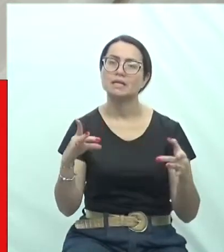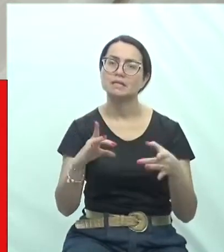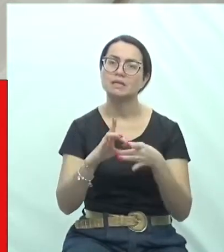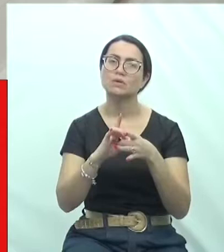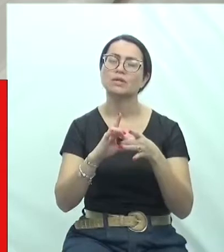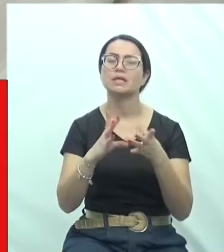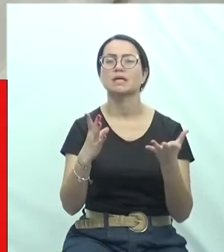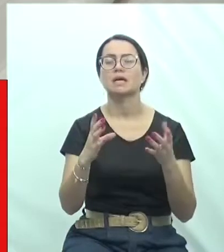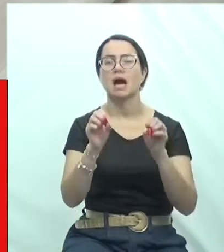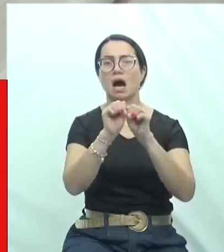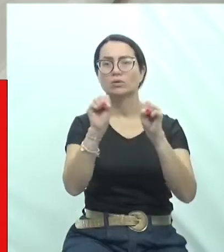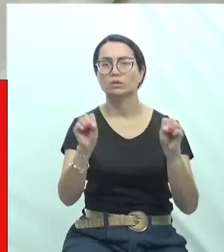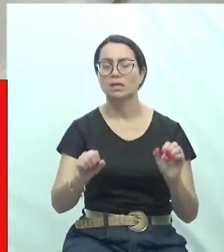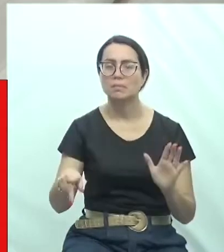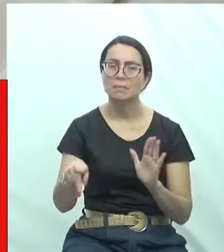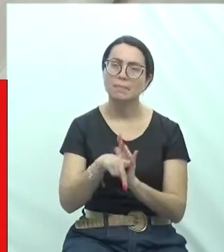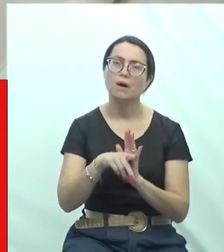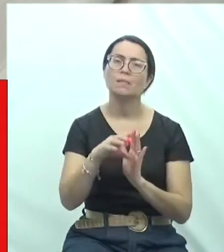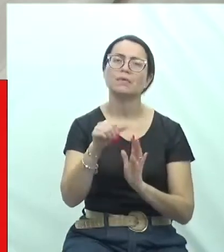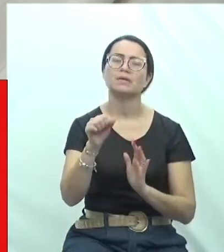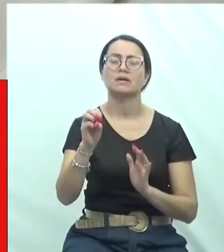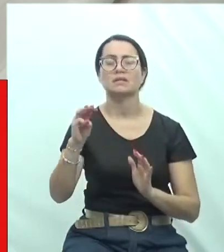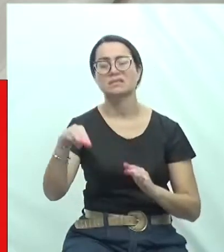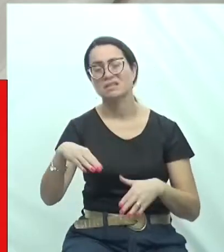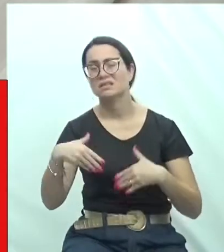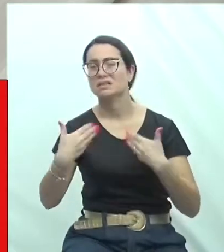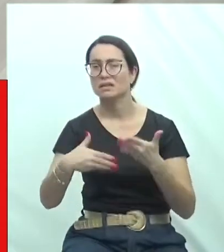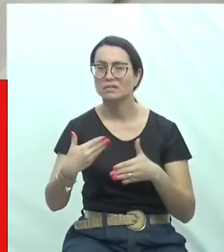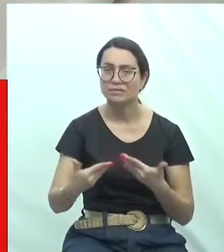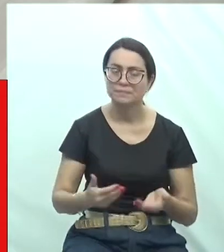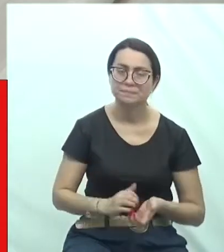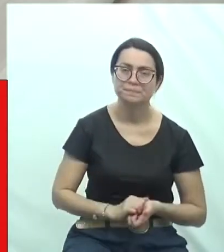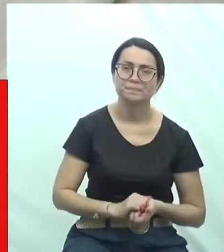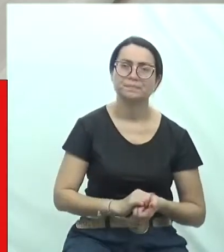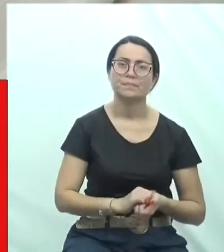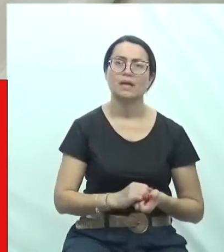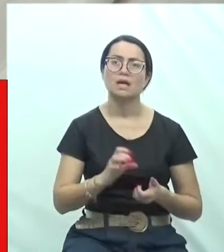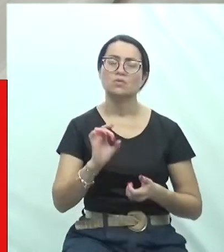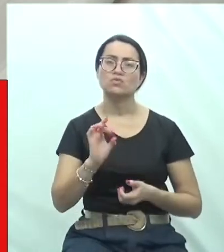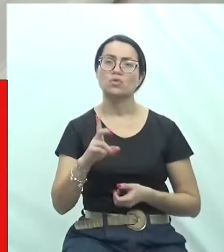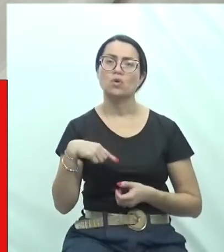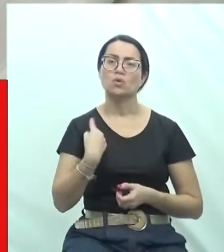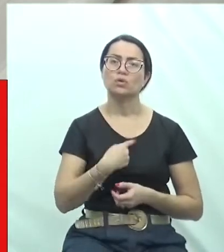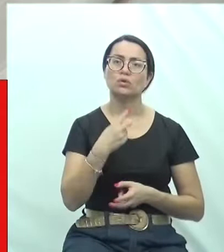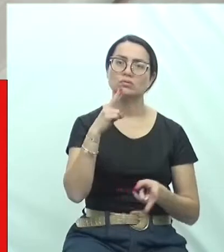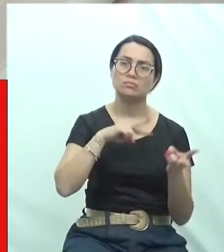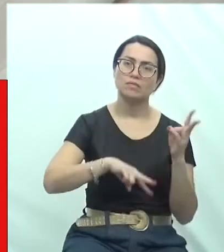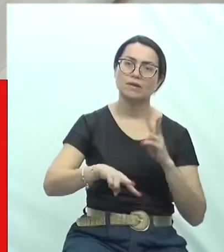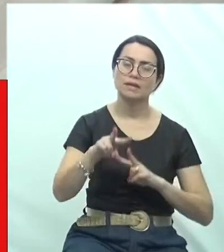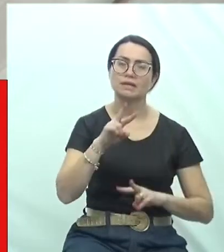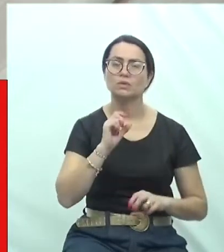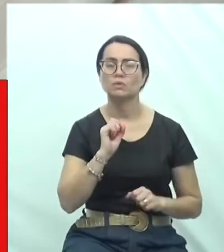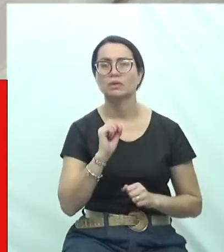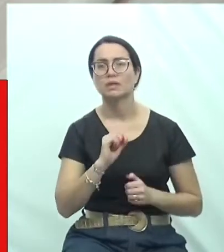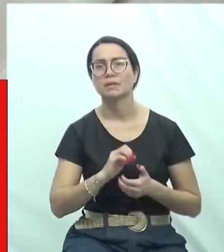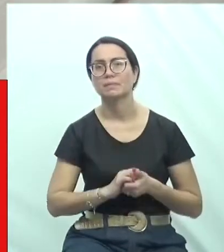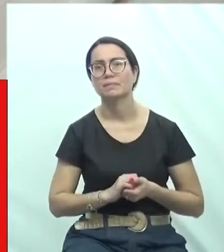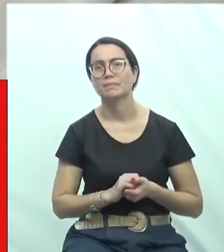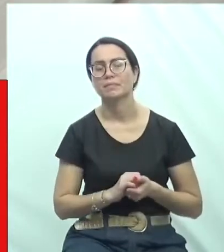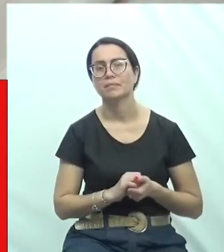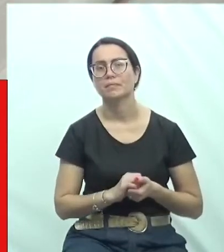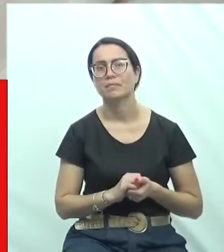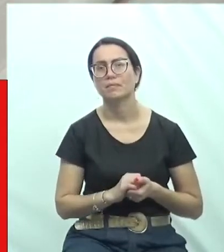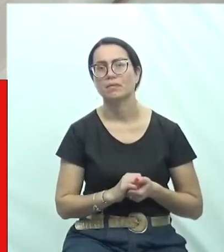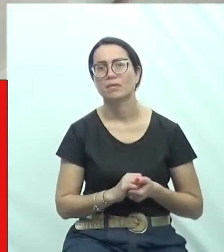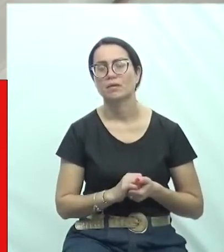pelo bem do ambiental, enfim. Só que nós estamos analisando a questão do grade. Que é a